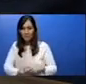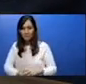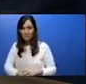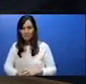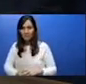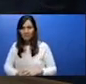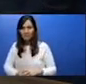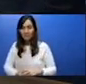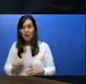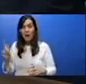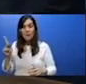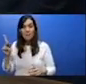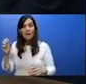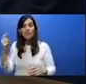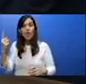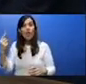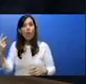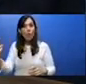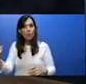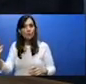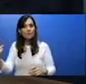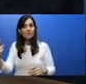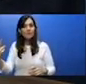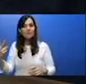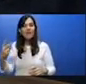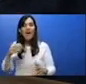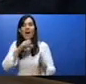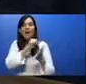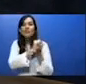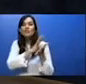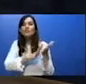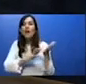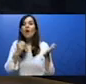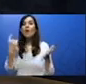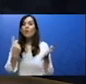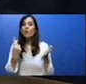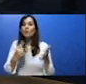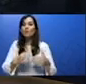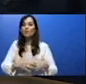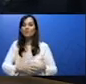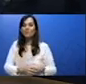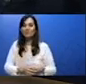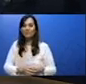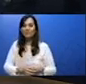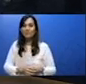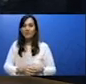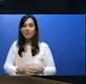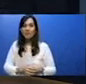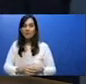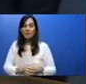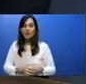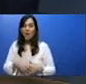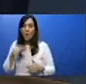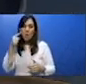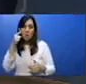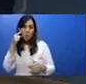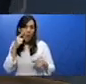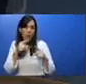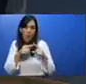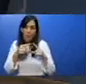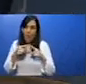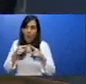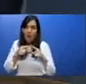Vamos lá na página 12, exercício 1. Então, de acordo com as informações, vocês